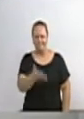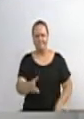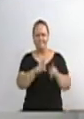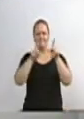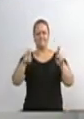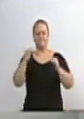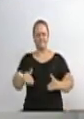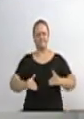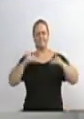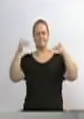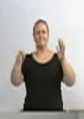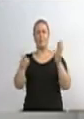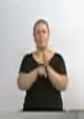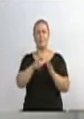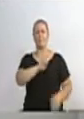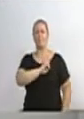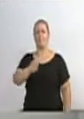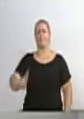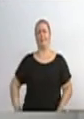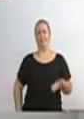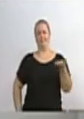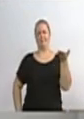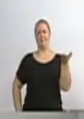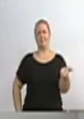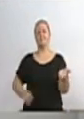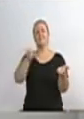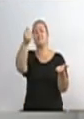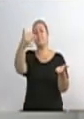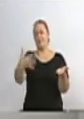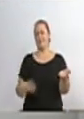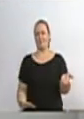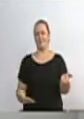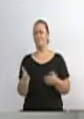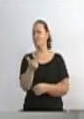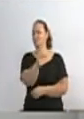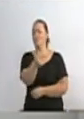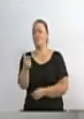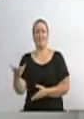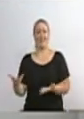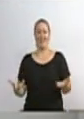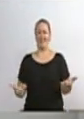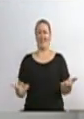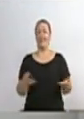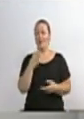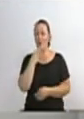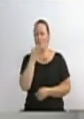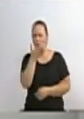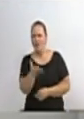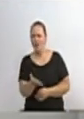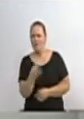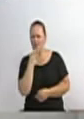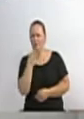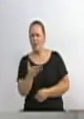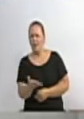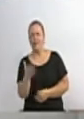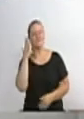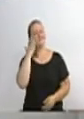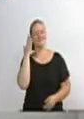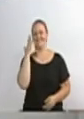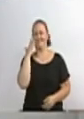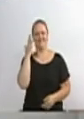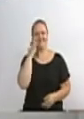Procurador-Geral da República explicou que não existe, e para quem conhece sabe que